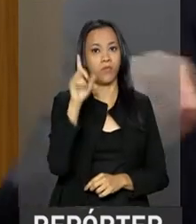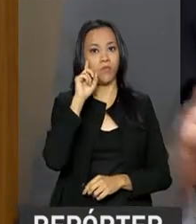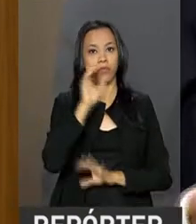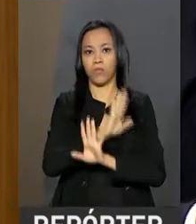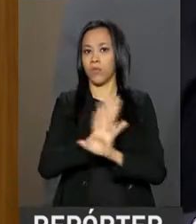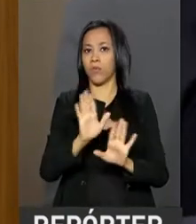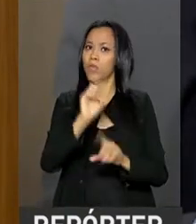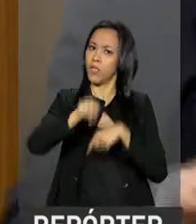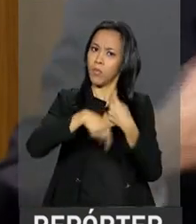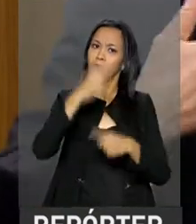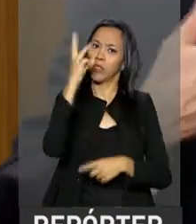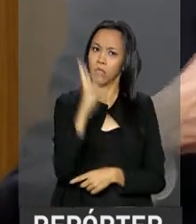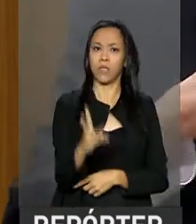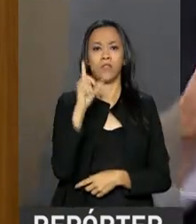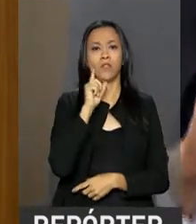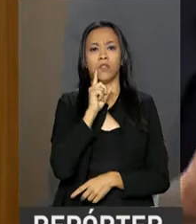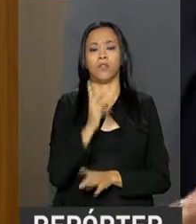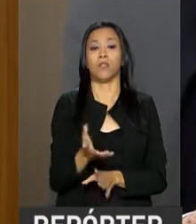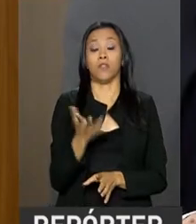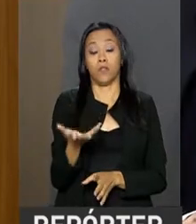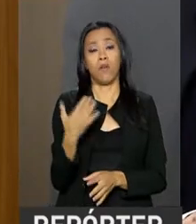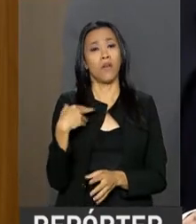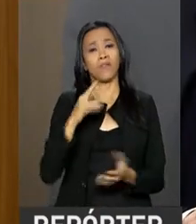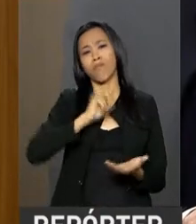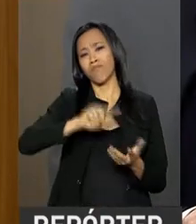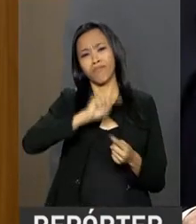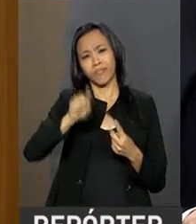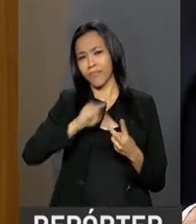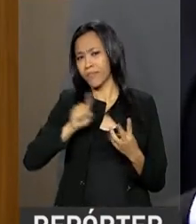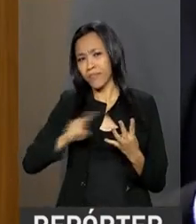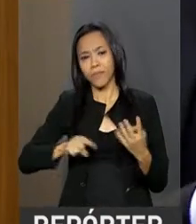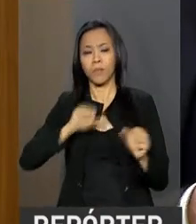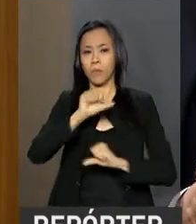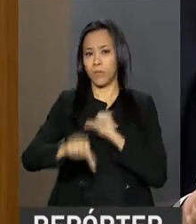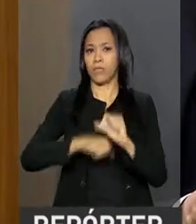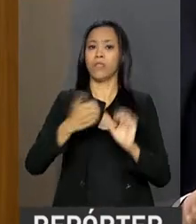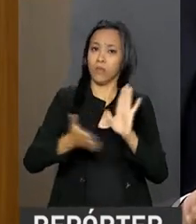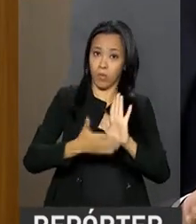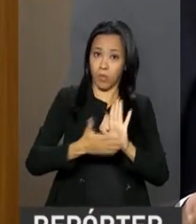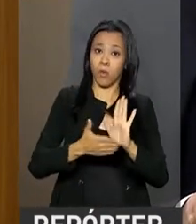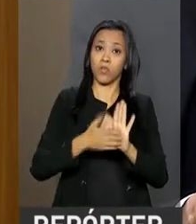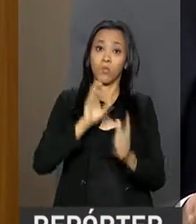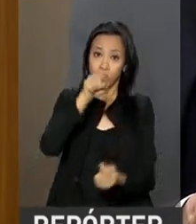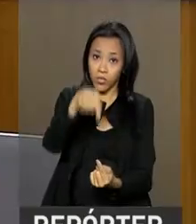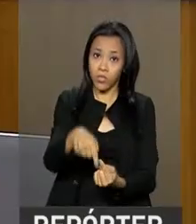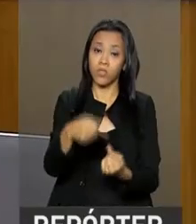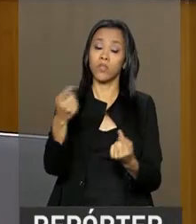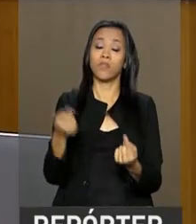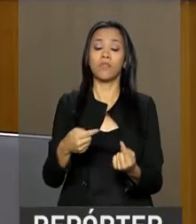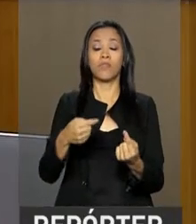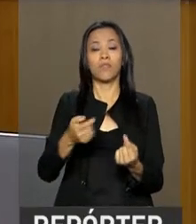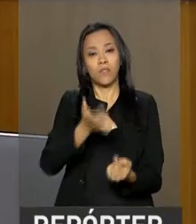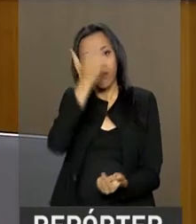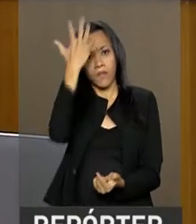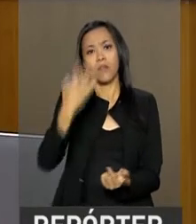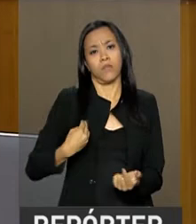momento, e depois para 3. E vamos, assim, uma série enorme de reformas que visam simplificar a vida do